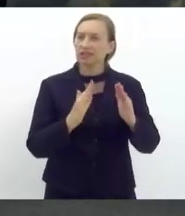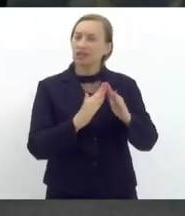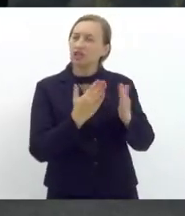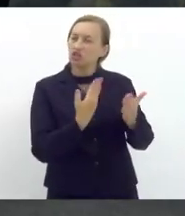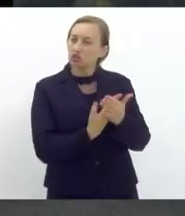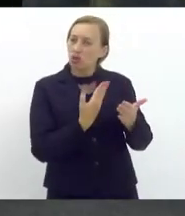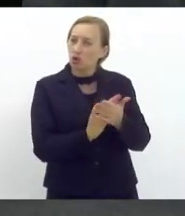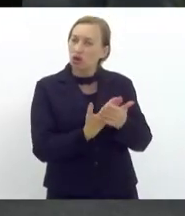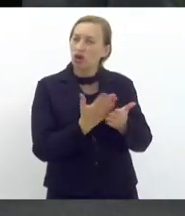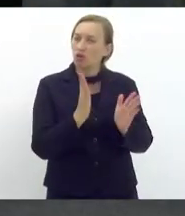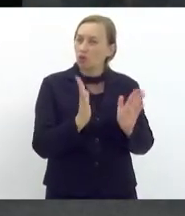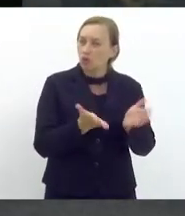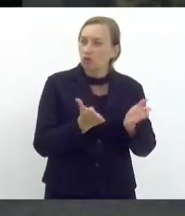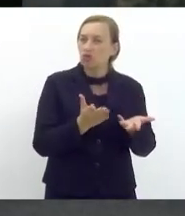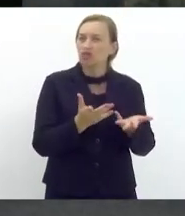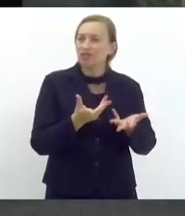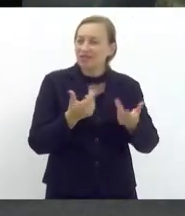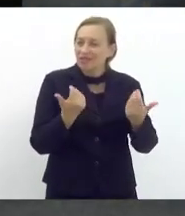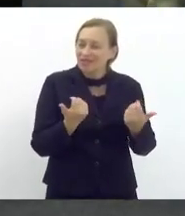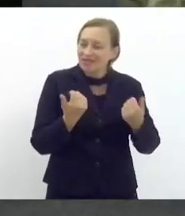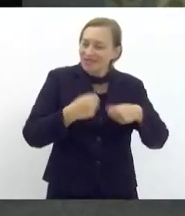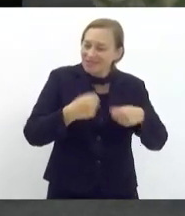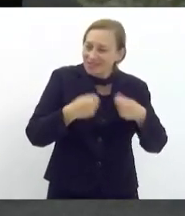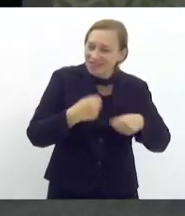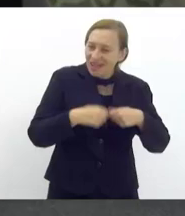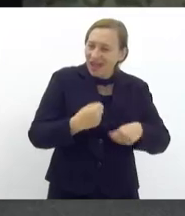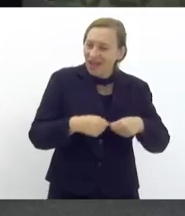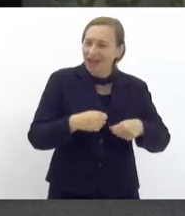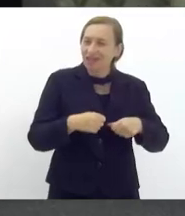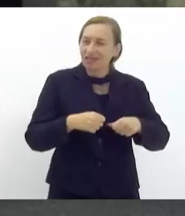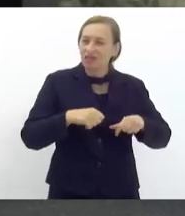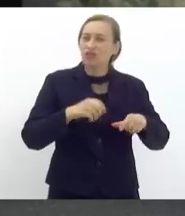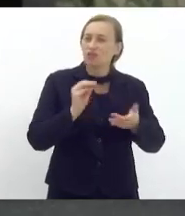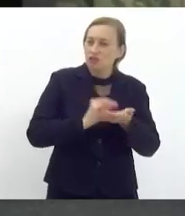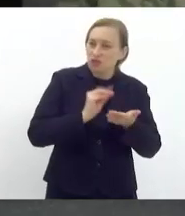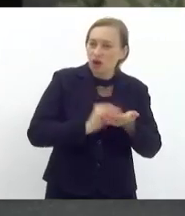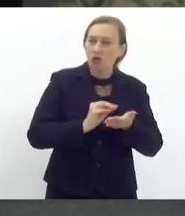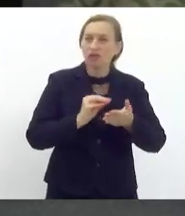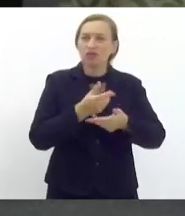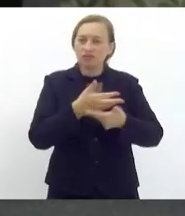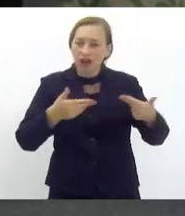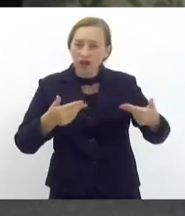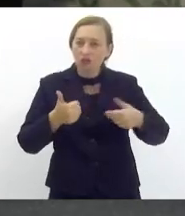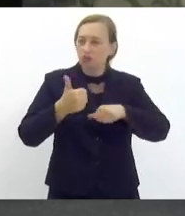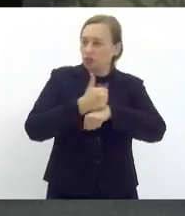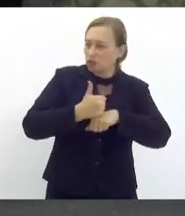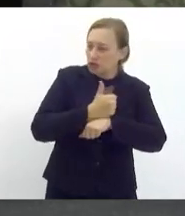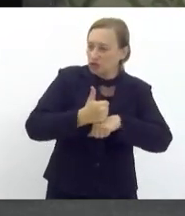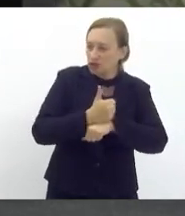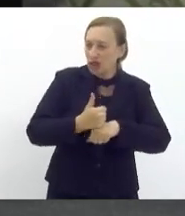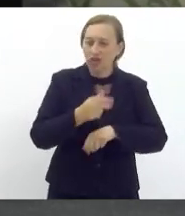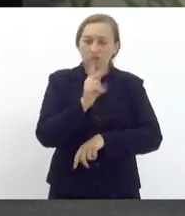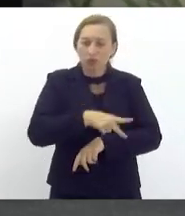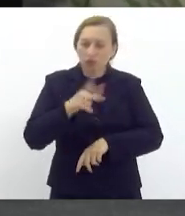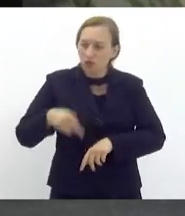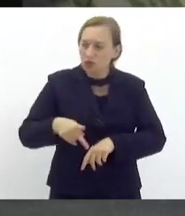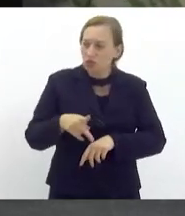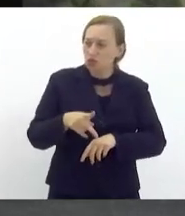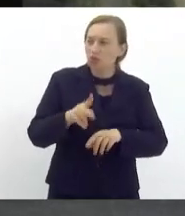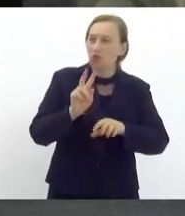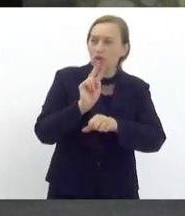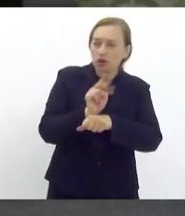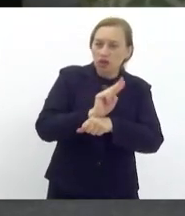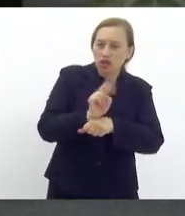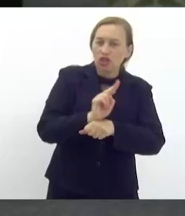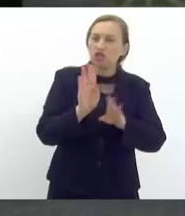tem carência de todo tipo de profissional falta falta inspetor falta Professor as escolas